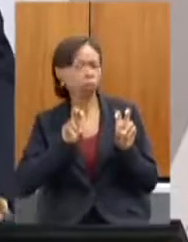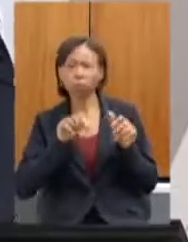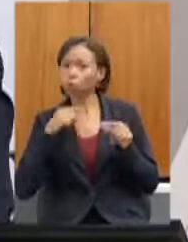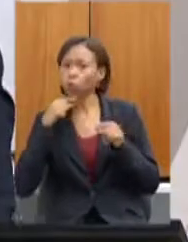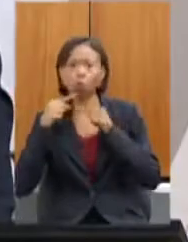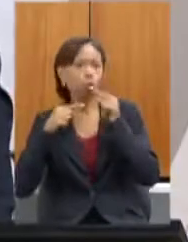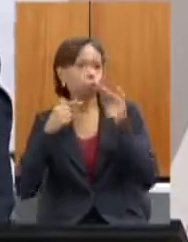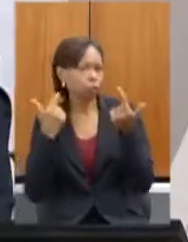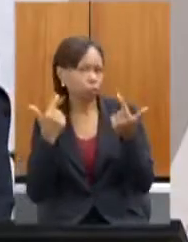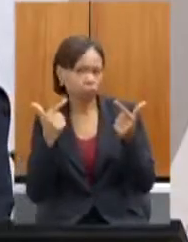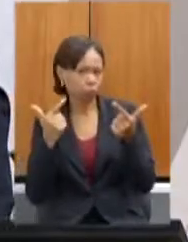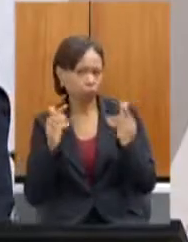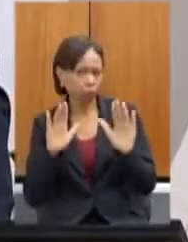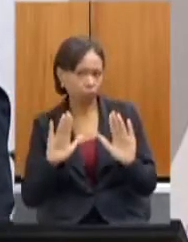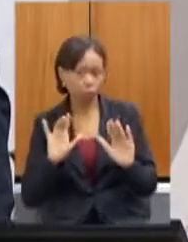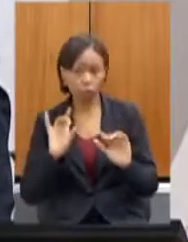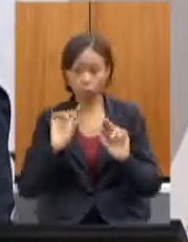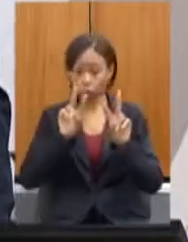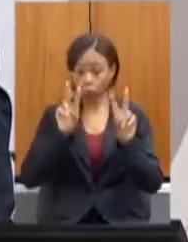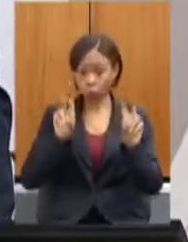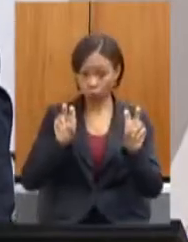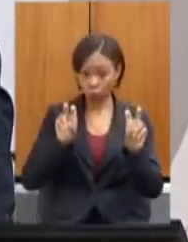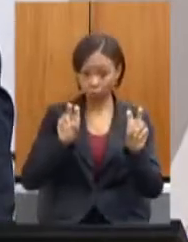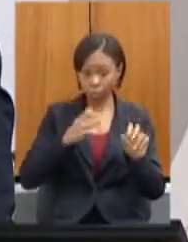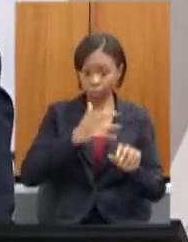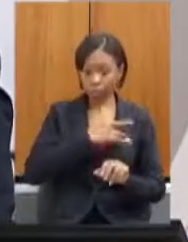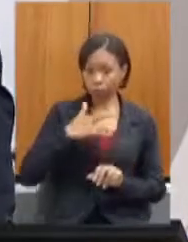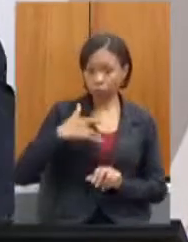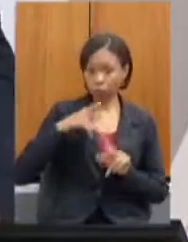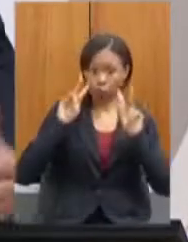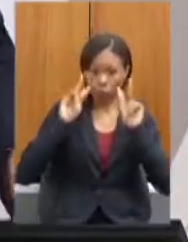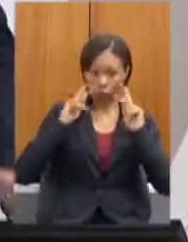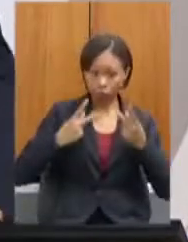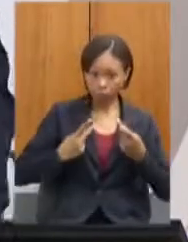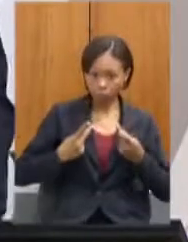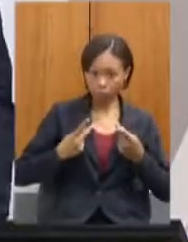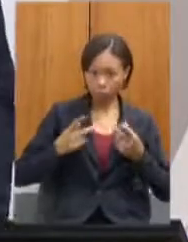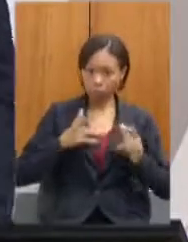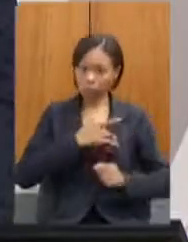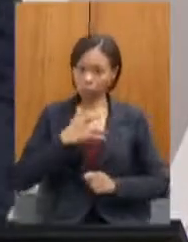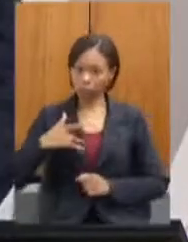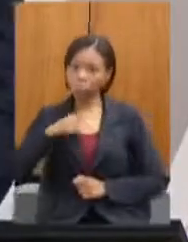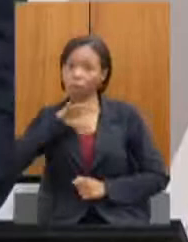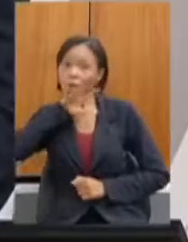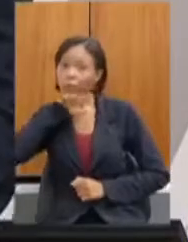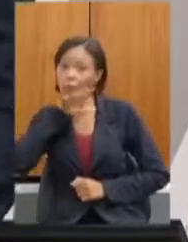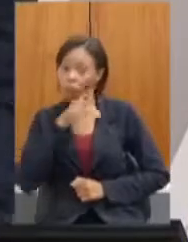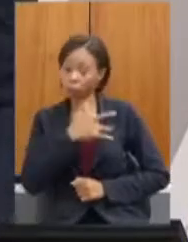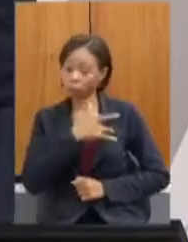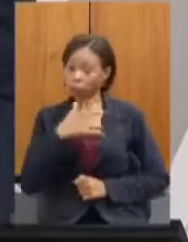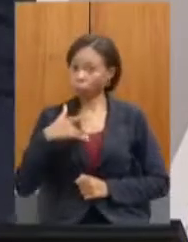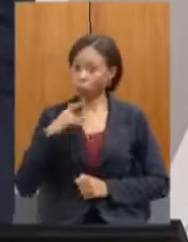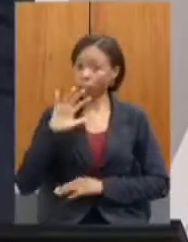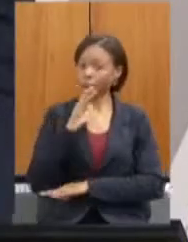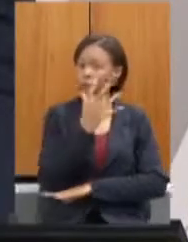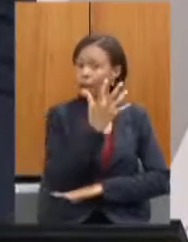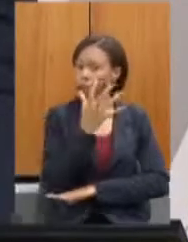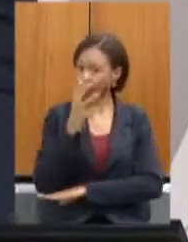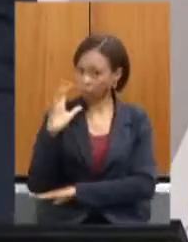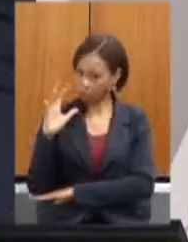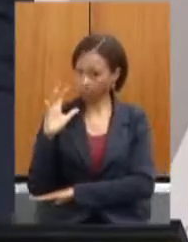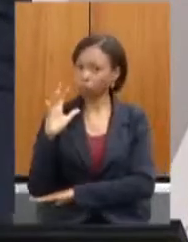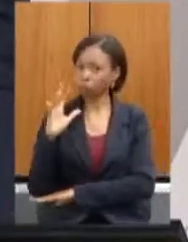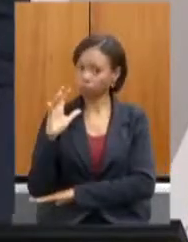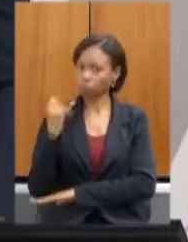relação indissociável entre a saúde humana animal e ambiental especificamente no caso dessa pandemia que estamos